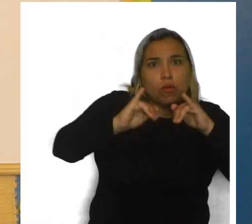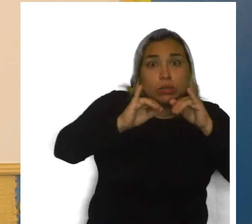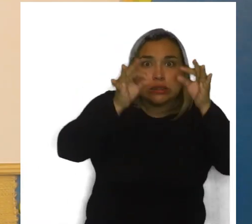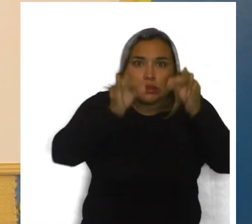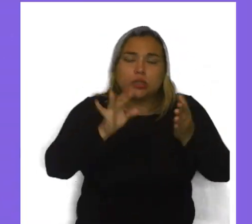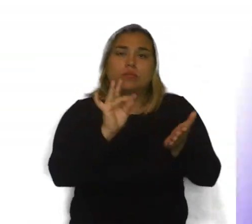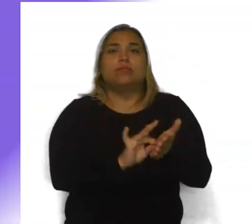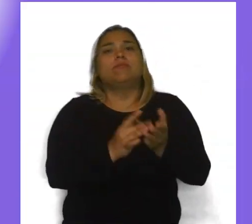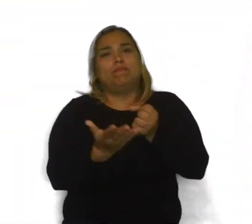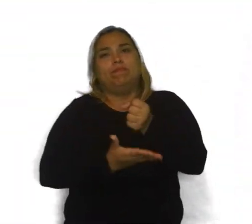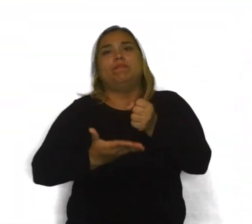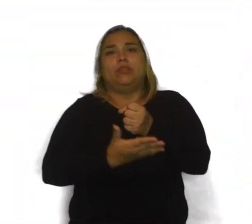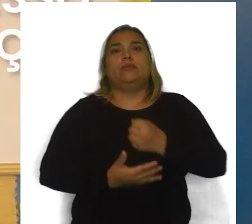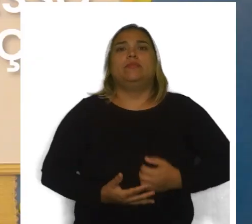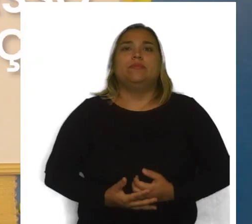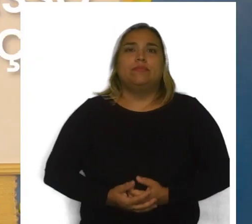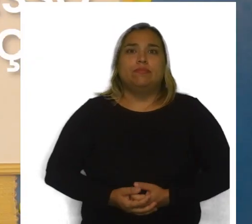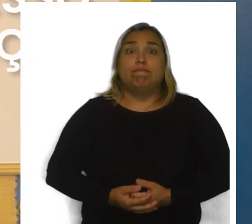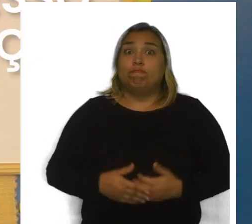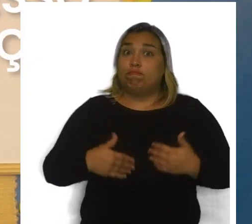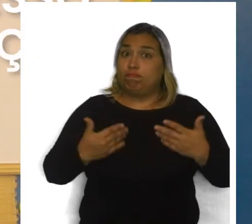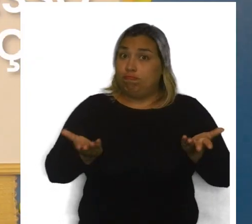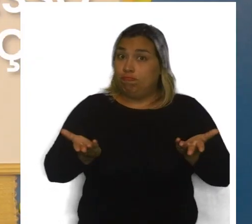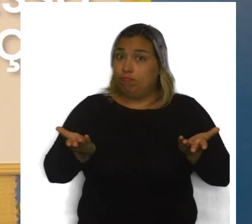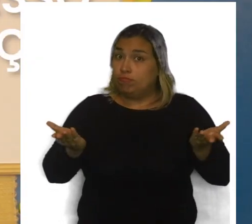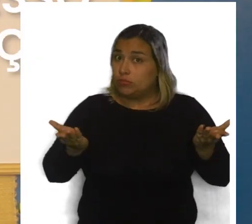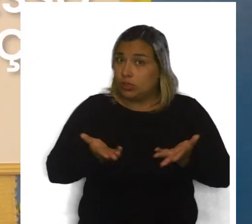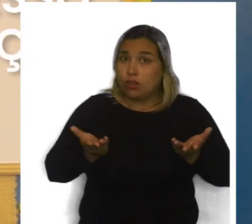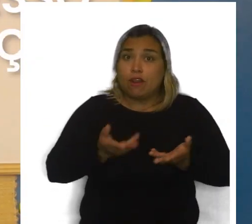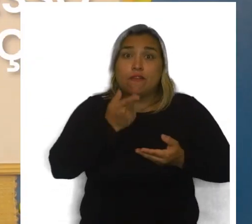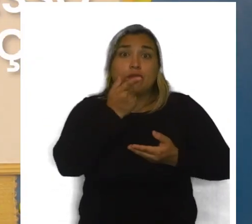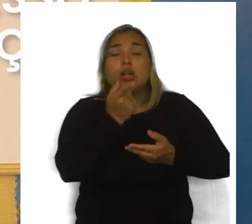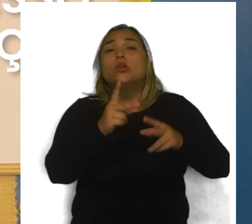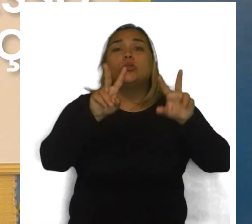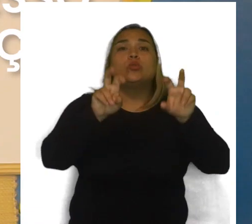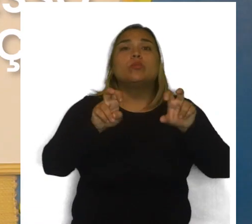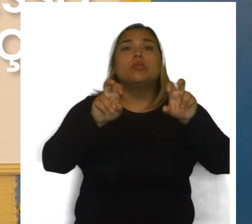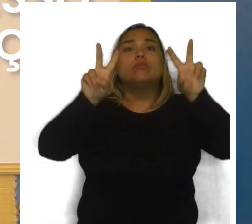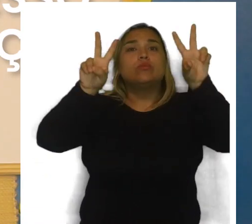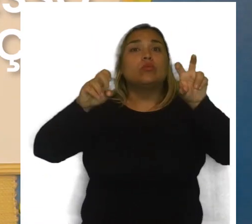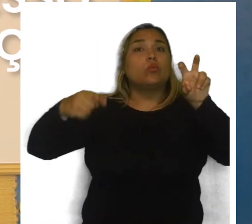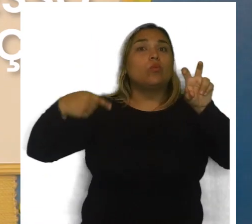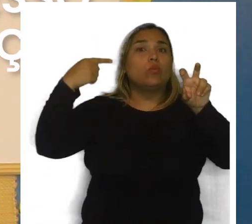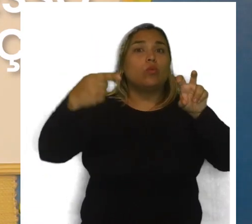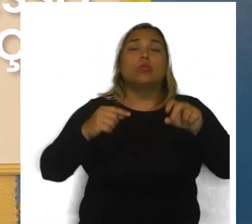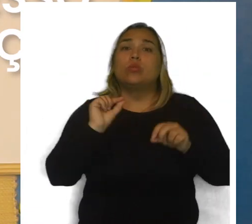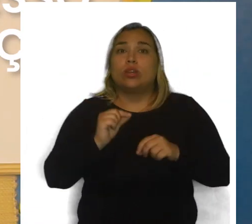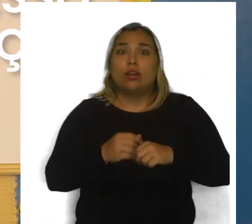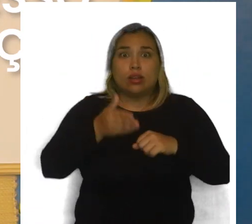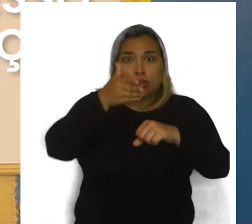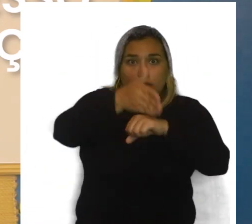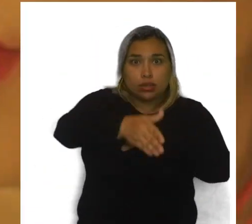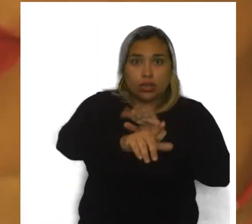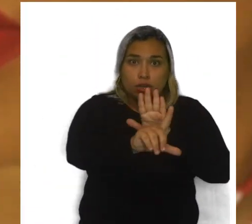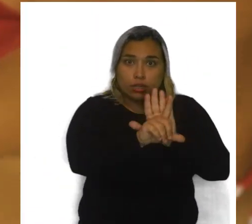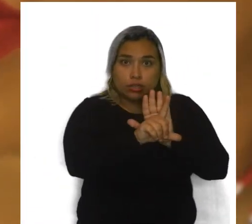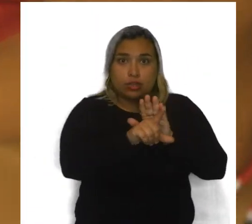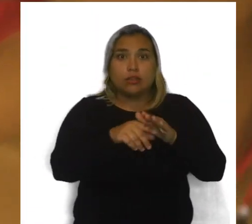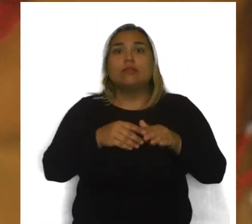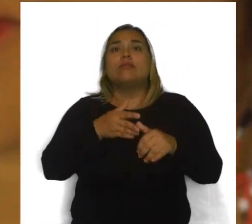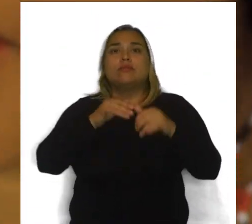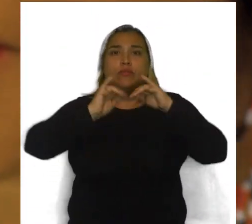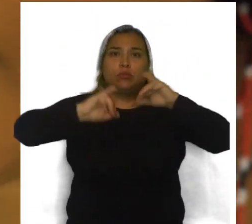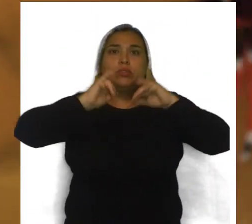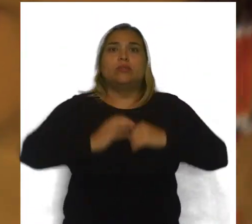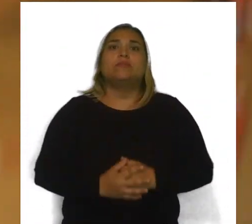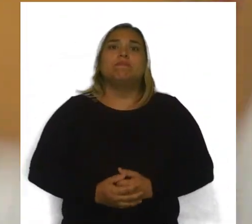que o baseiem. Agora, vamos falar do nosso próximo assunto, a Lei de Acesso à Informação. Dados